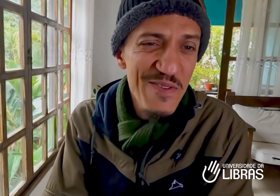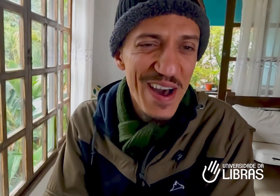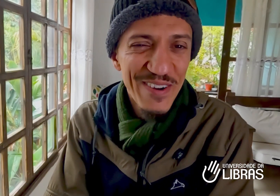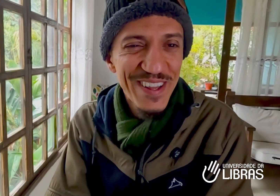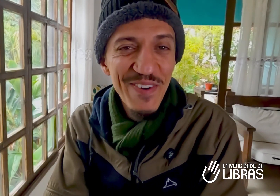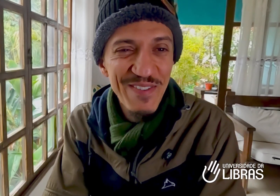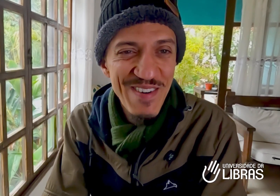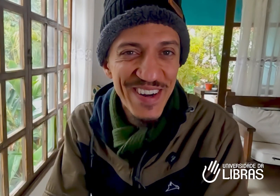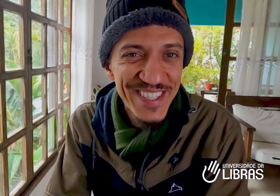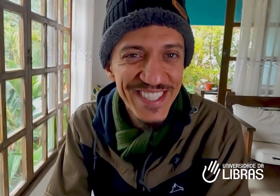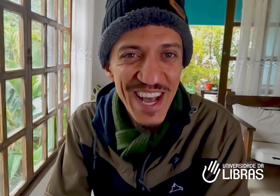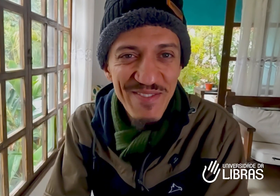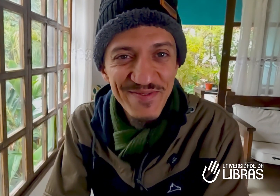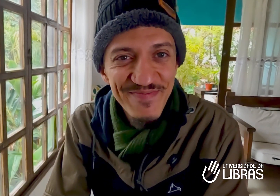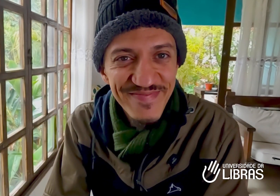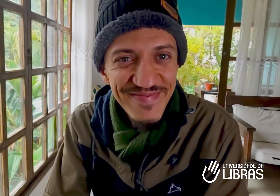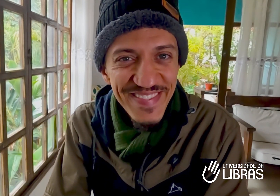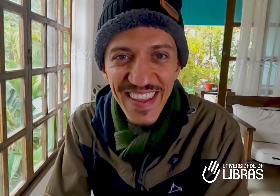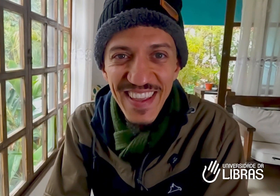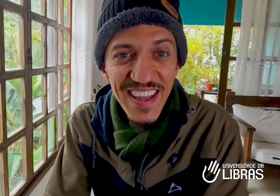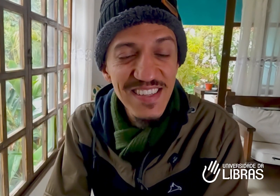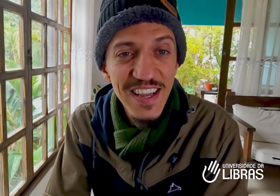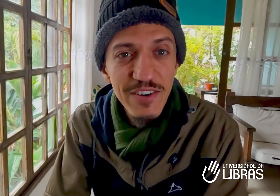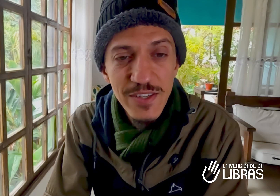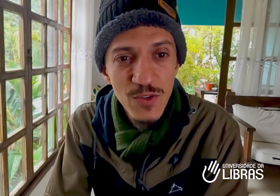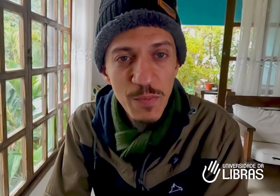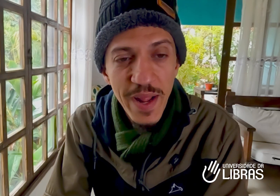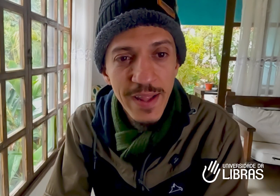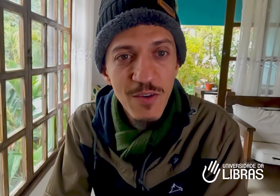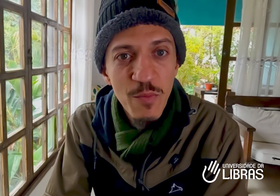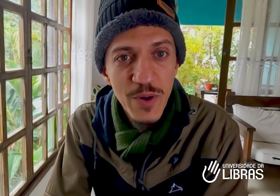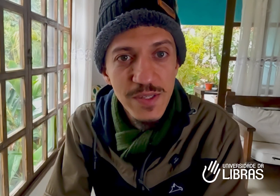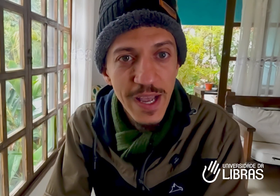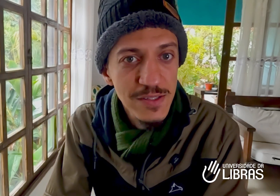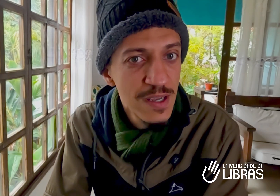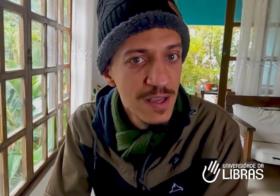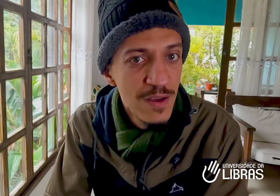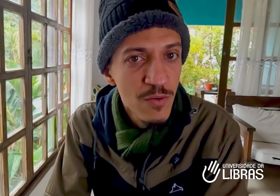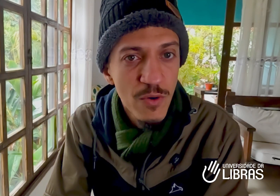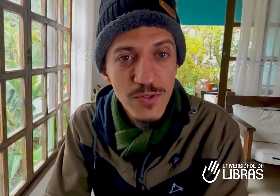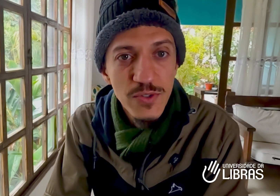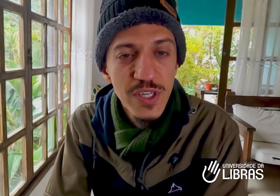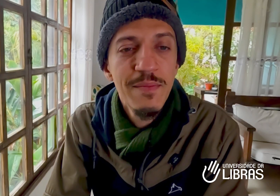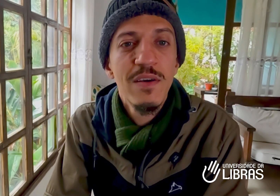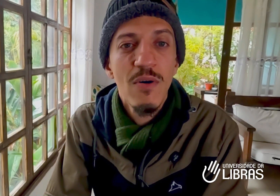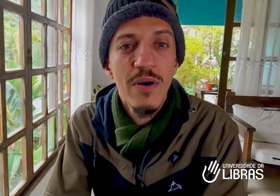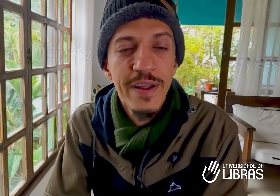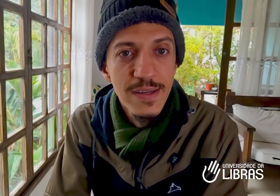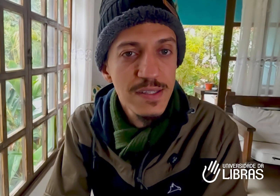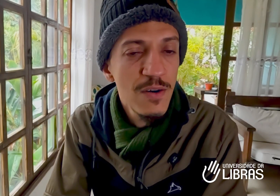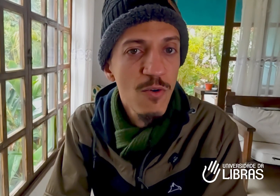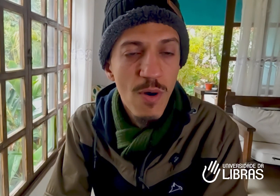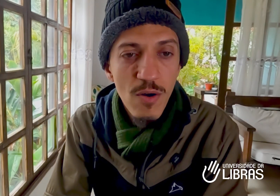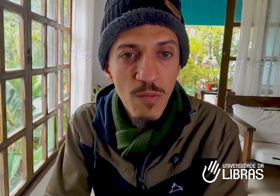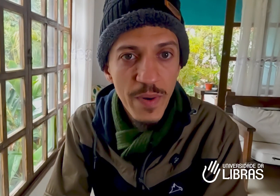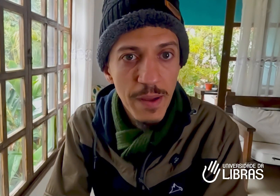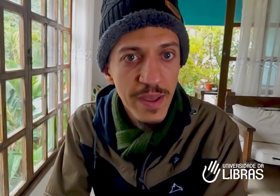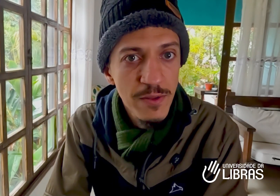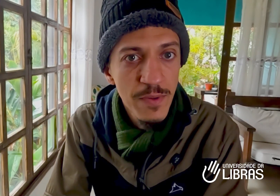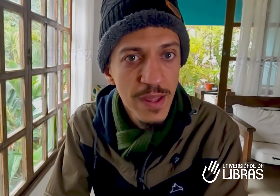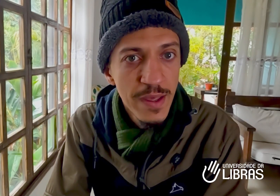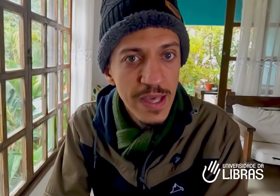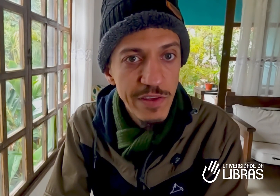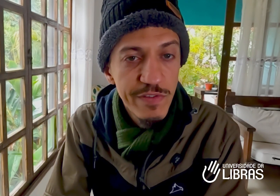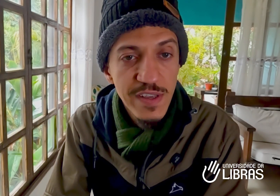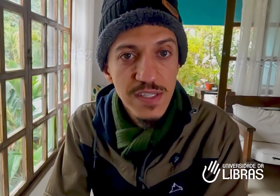demore 1 ano, não tem problema, sabe? E eles entram e se surpreendem com o processo. com o nosso time, com a orientação, com o